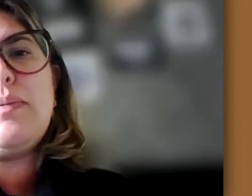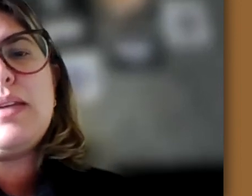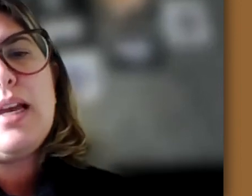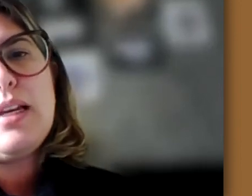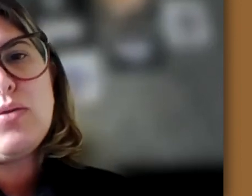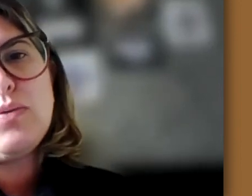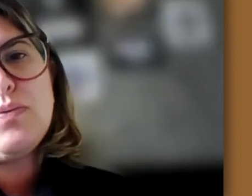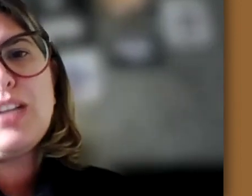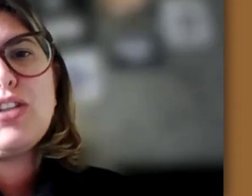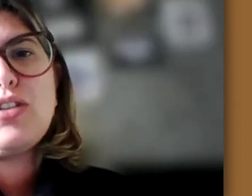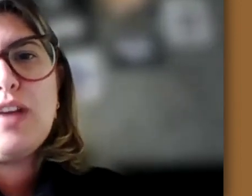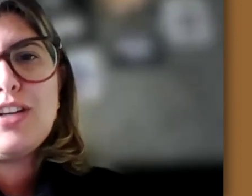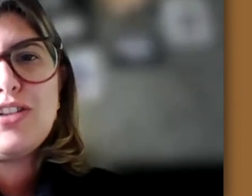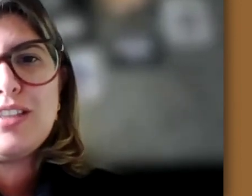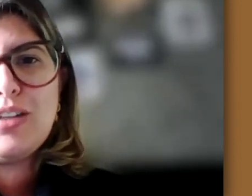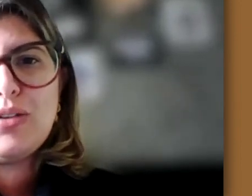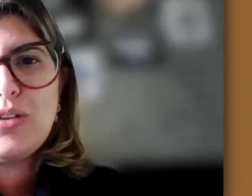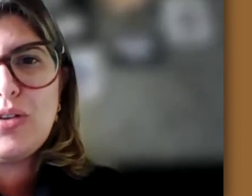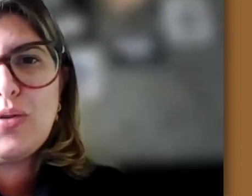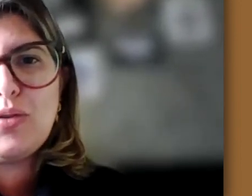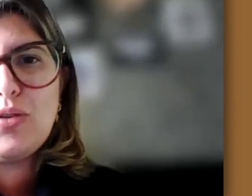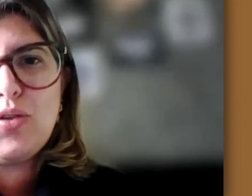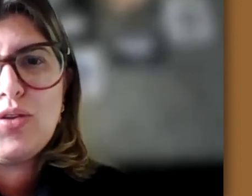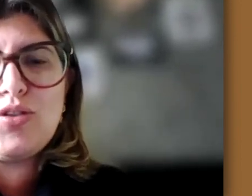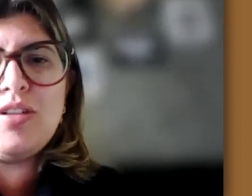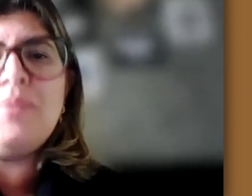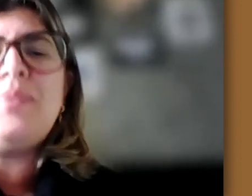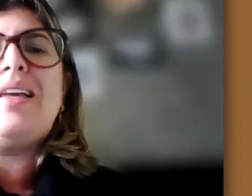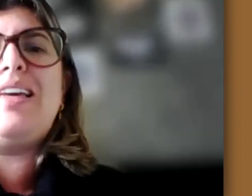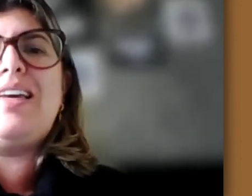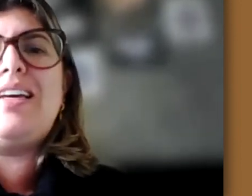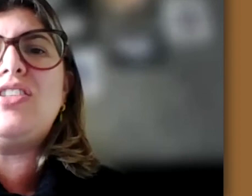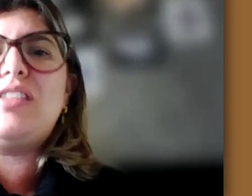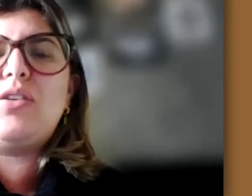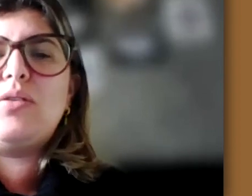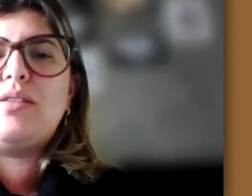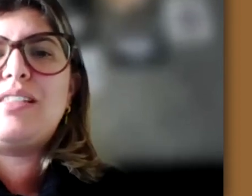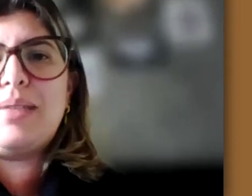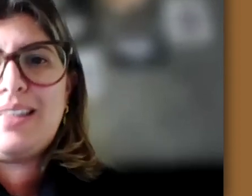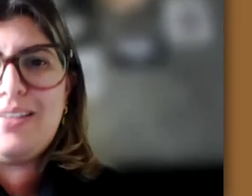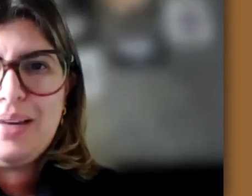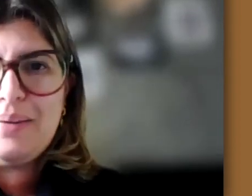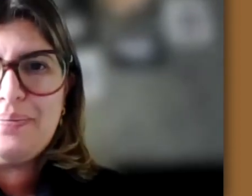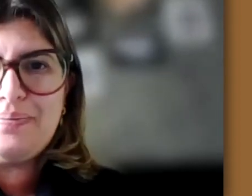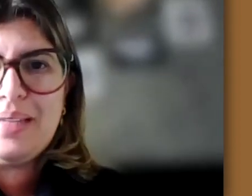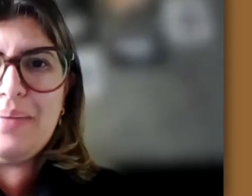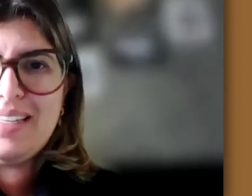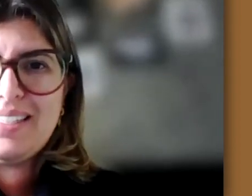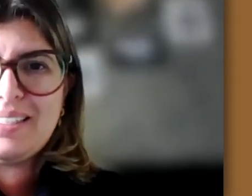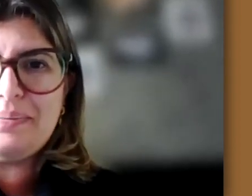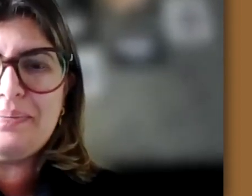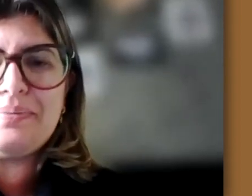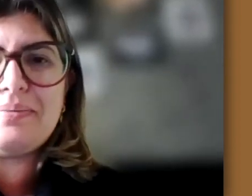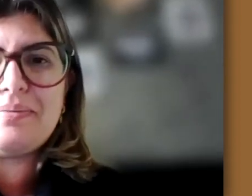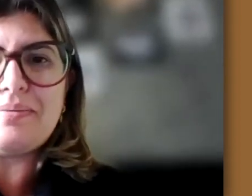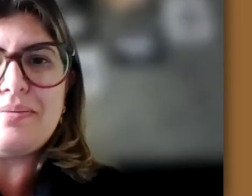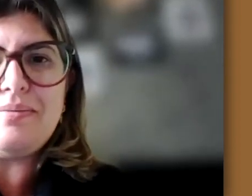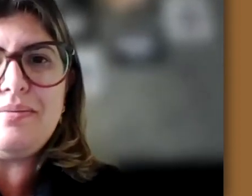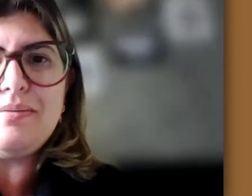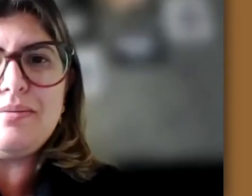E é isso. A gente fecha, então, o nosso encontro de hoje e a gente se encontra semana que vem. Até mais.